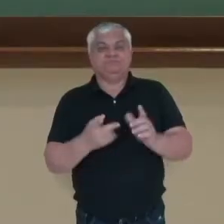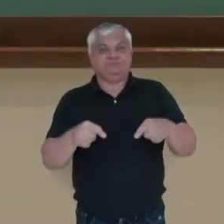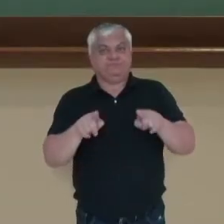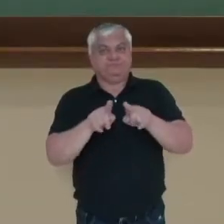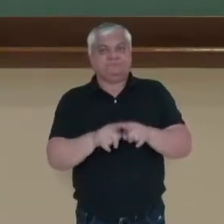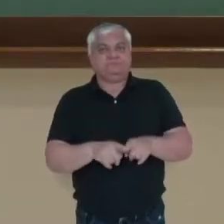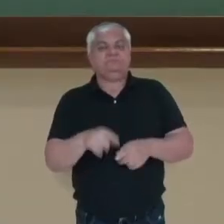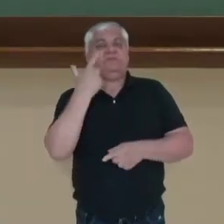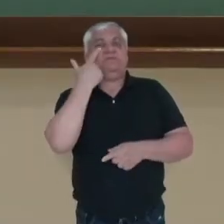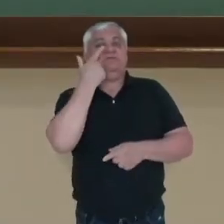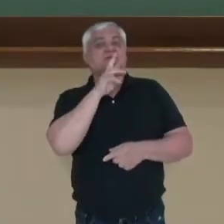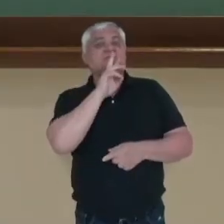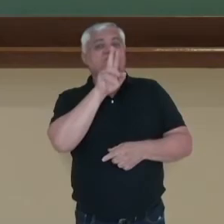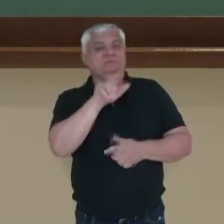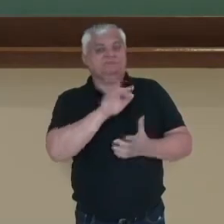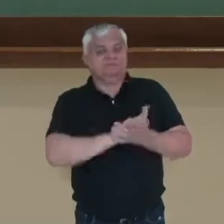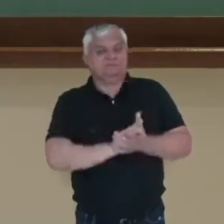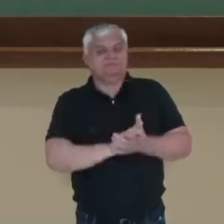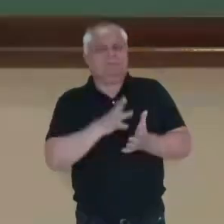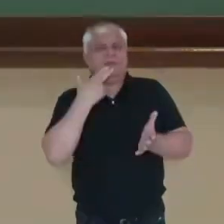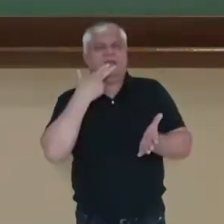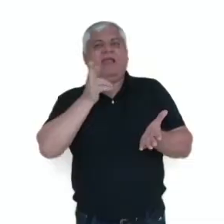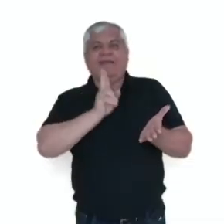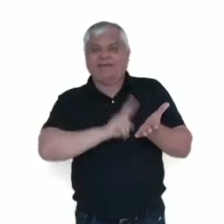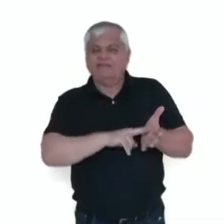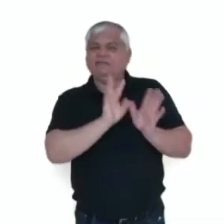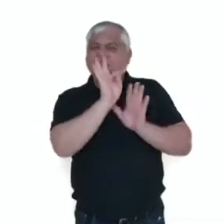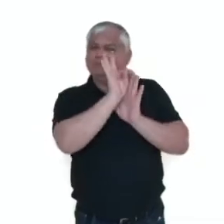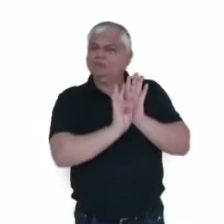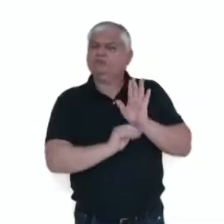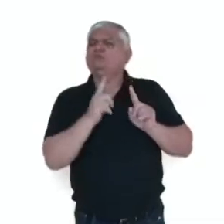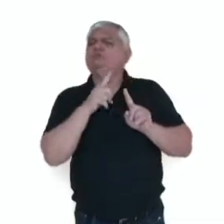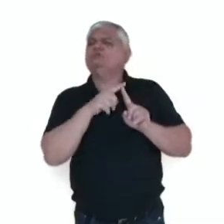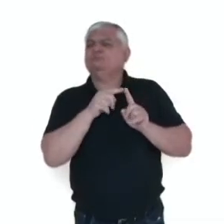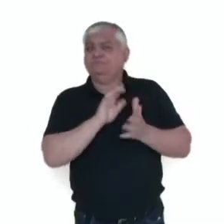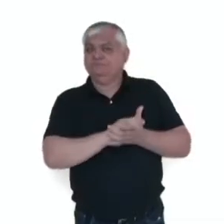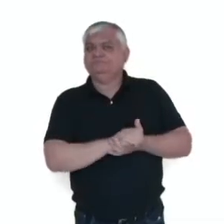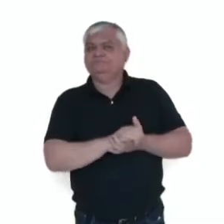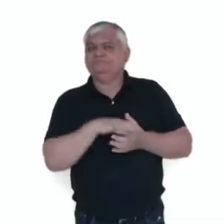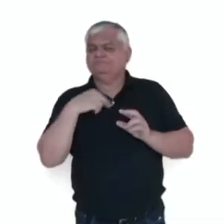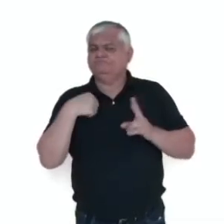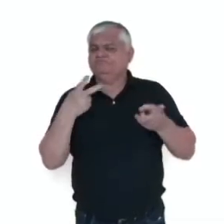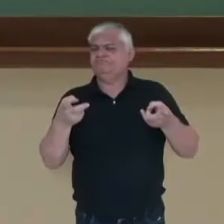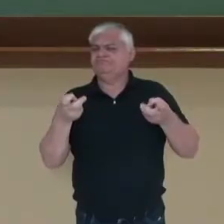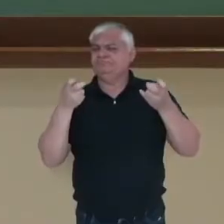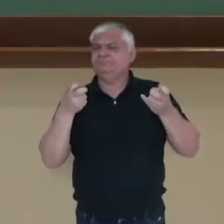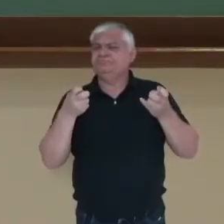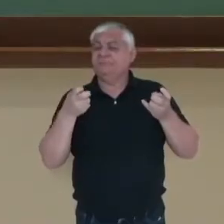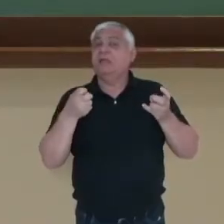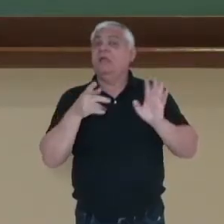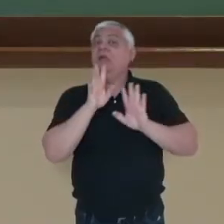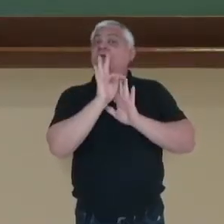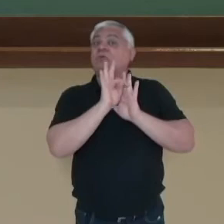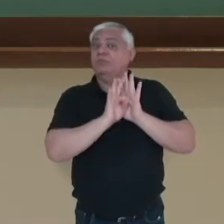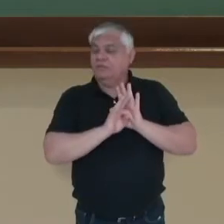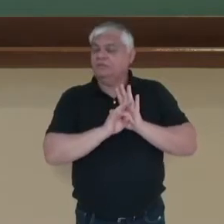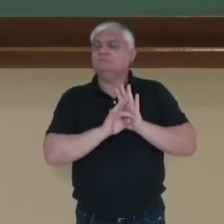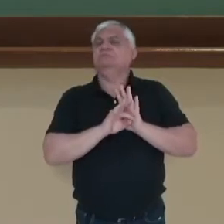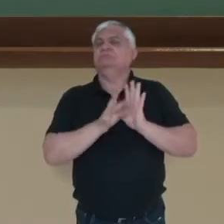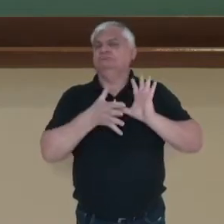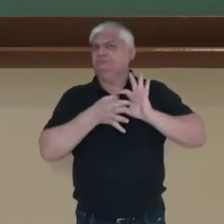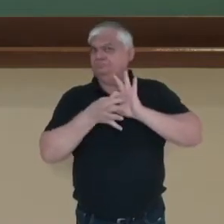Voltei, olha só. A carta é um texto de que tipo? Então, nós percebemos que é um texto